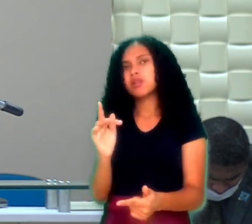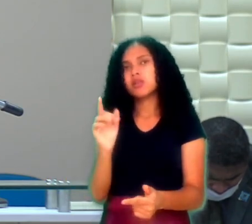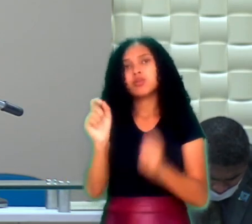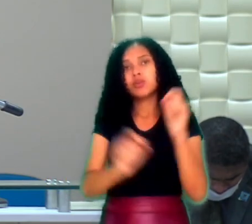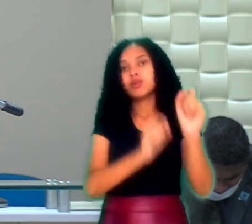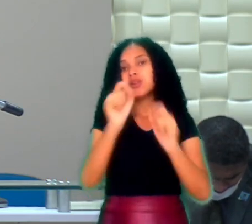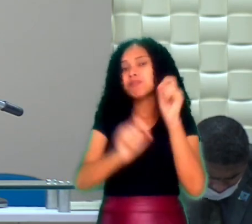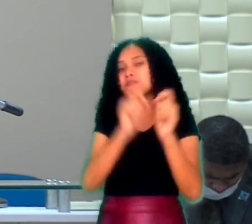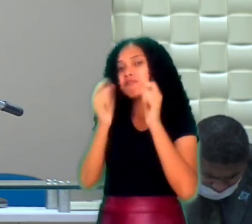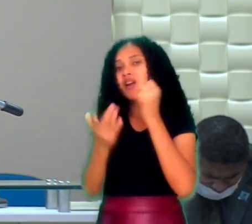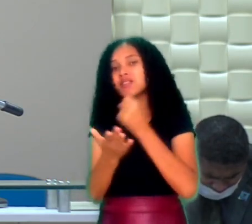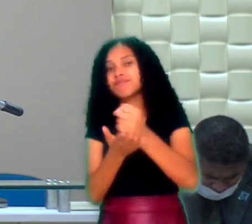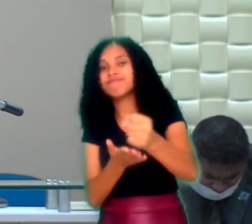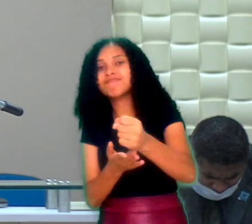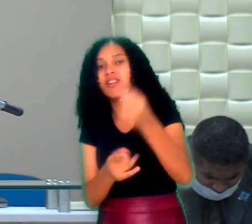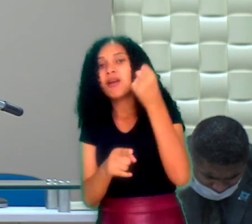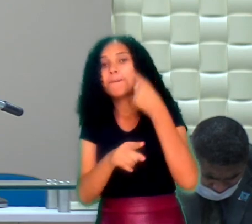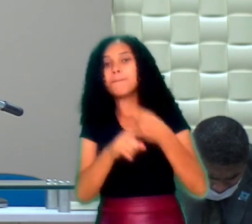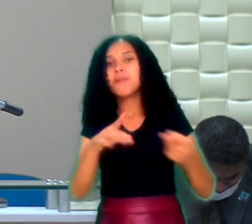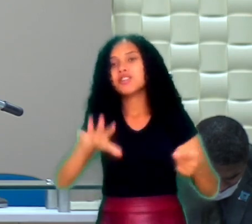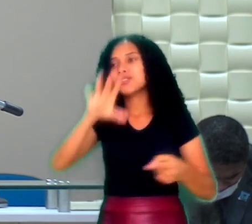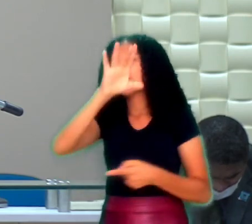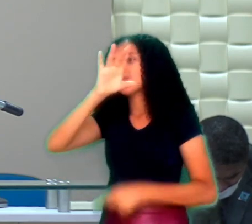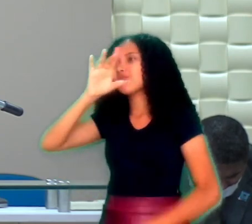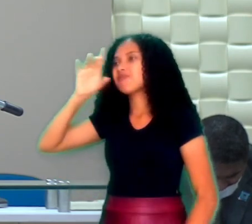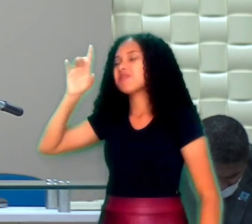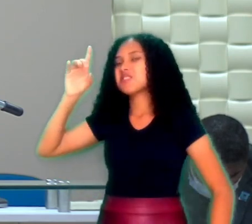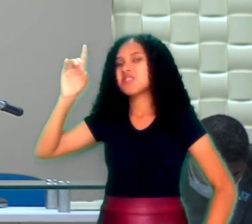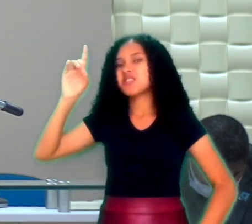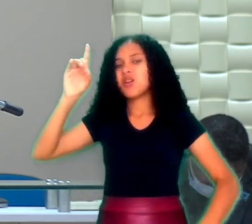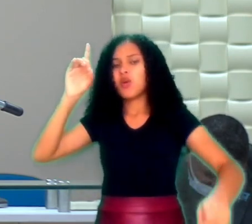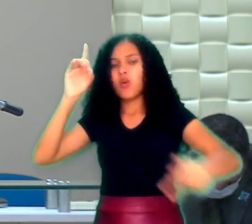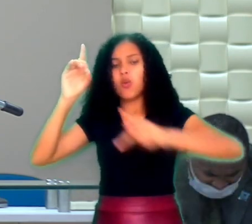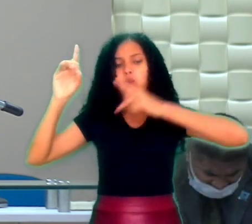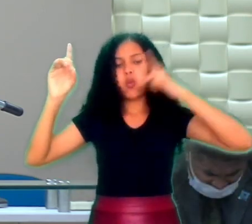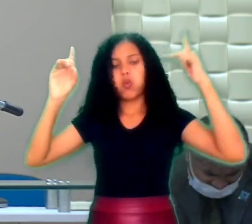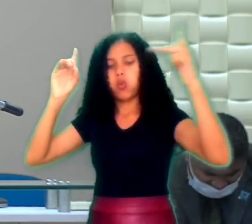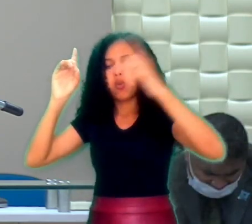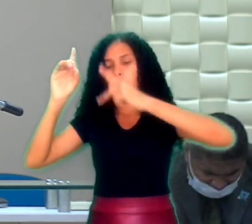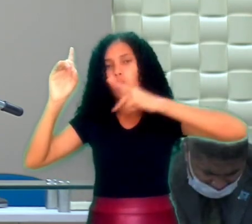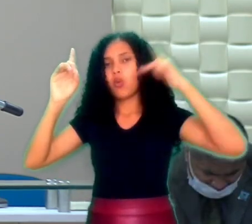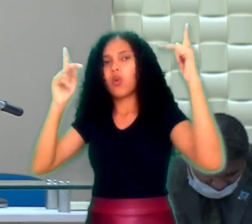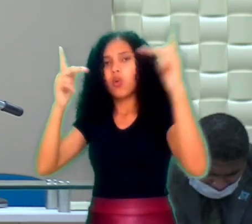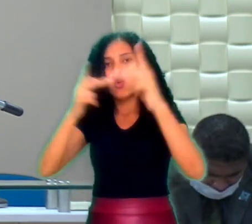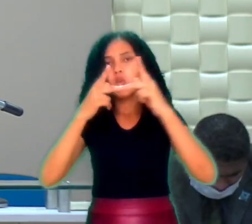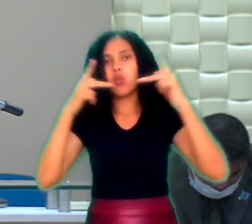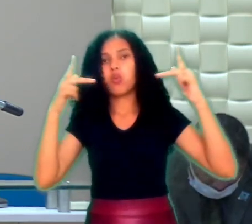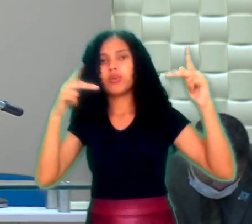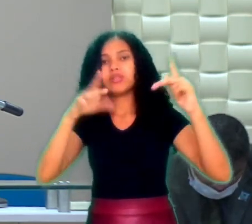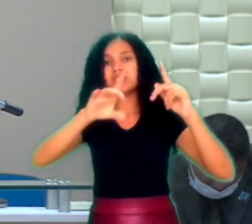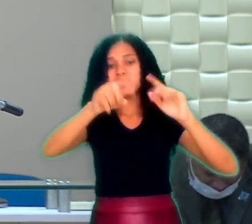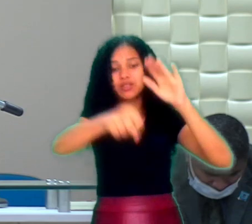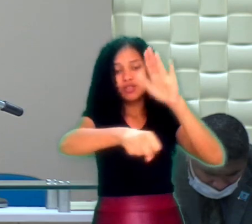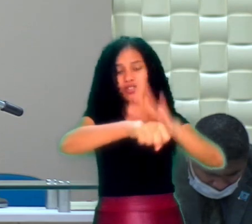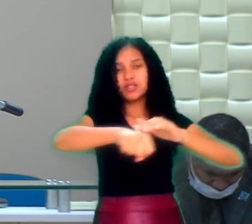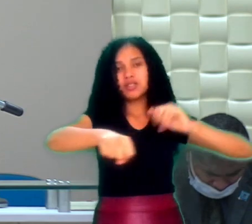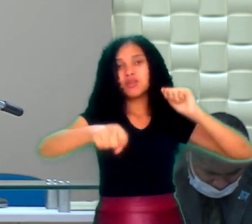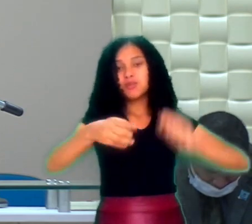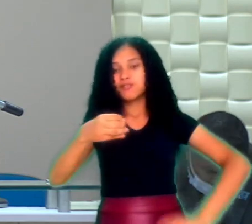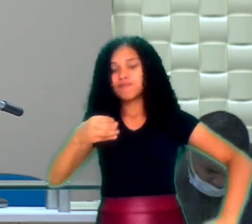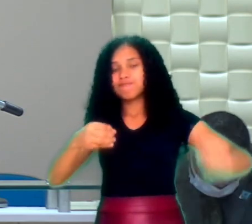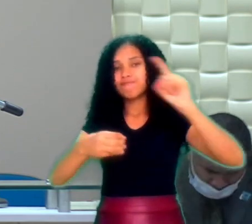importa que você seja doutor ou que você seja indouto, não importa que você tenha uma religião